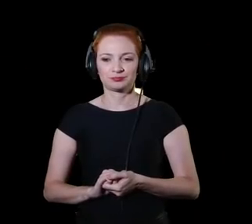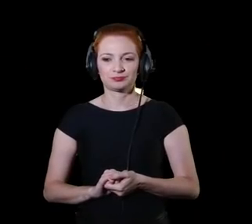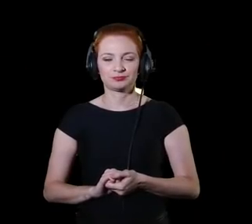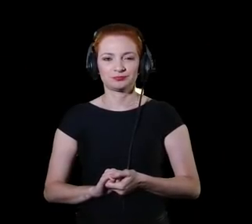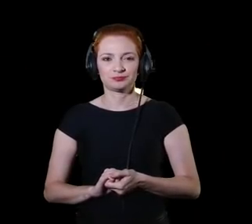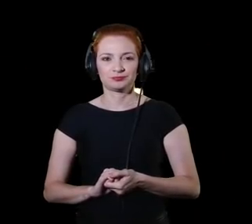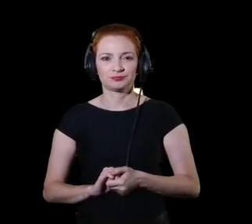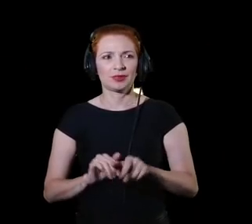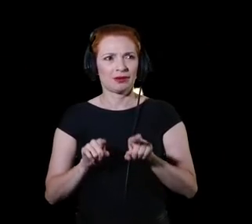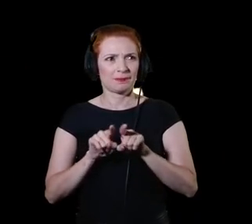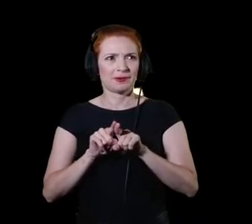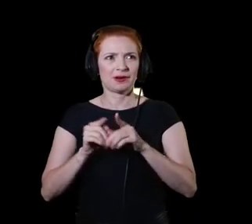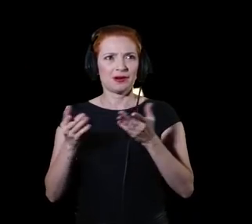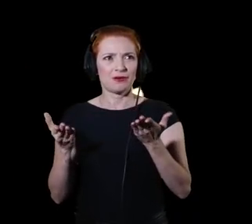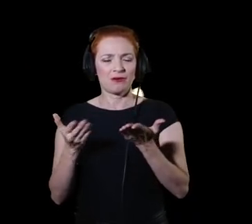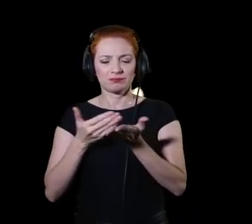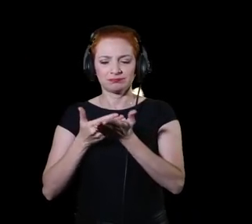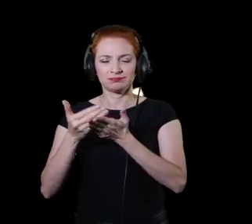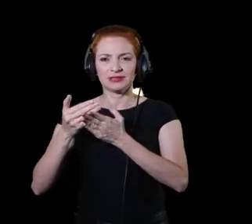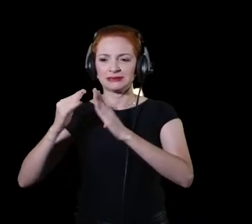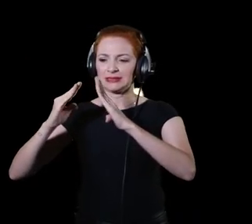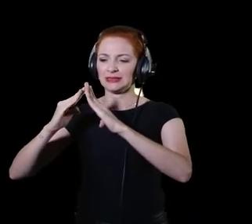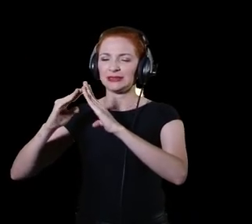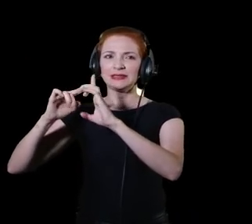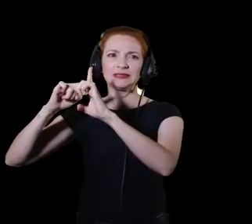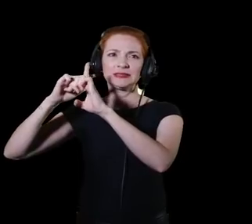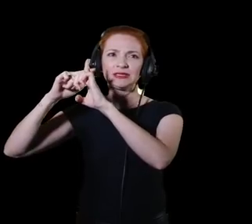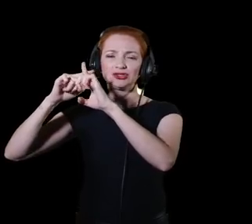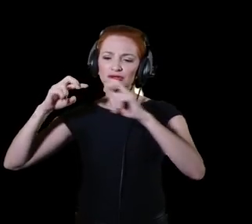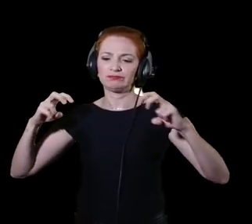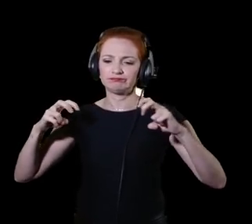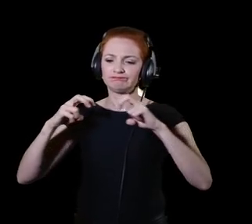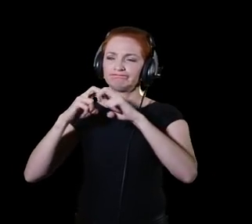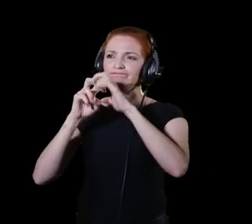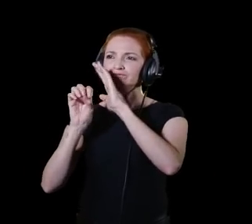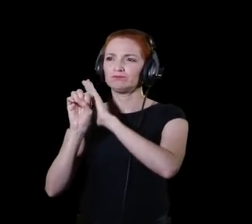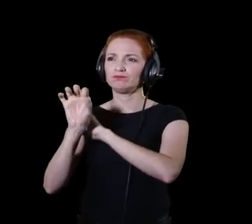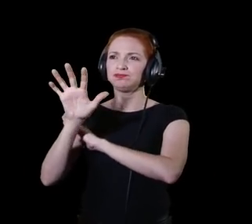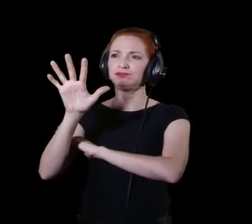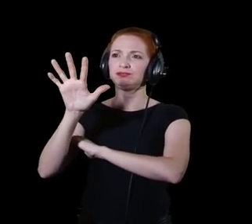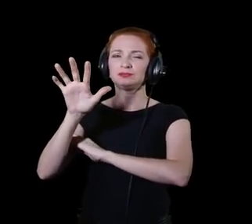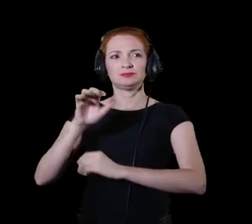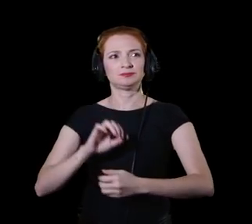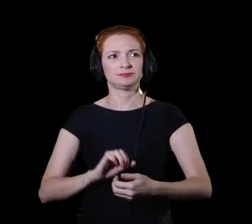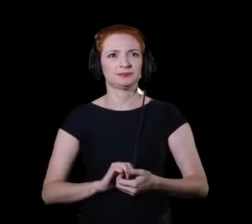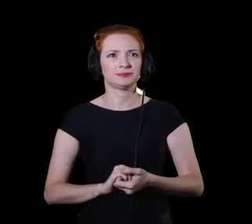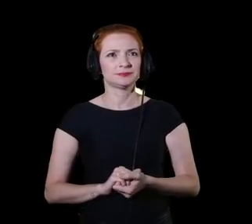E as projeções que a partir de agora são geradas junto à Catedral Diocesana.